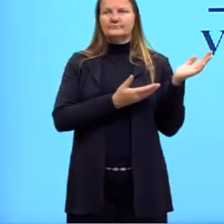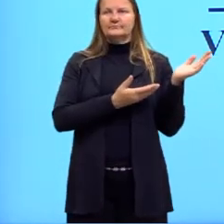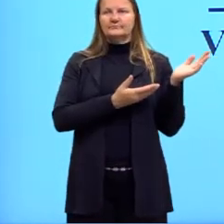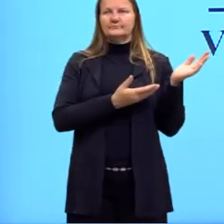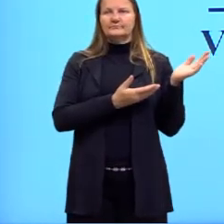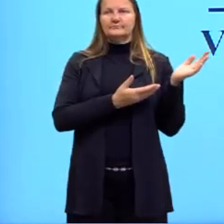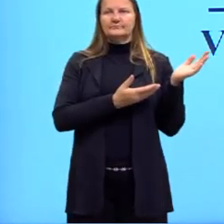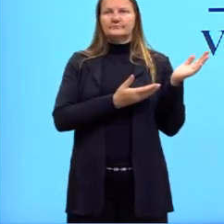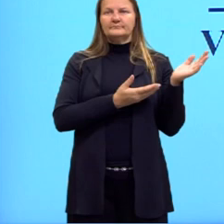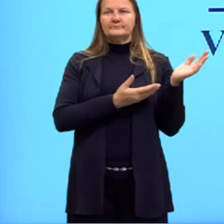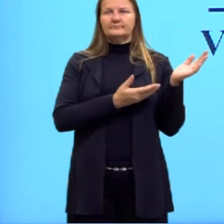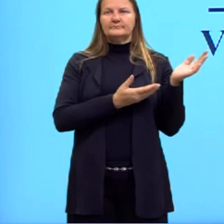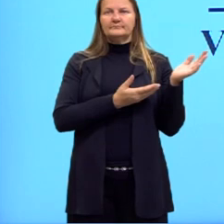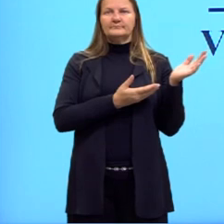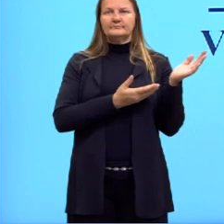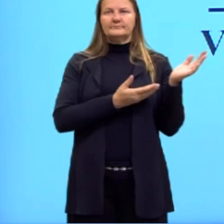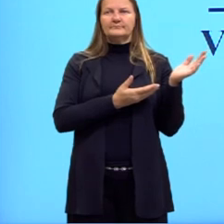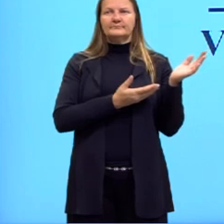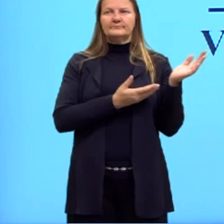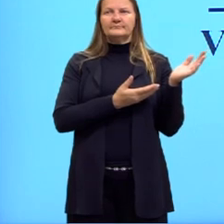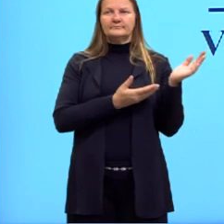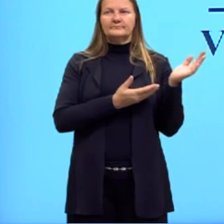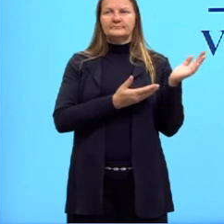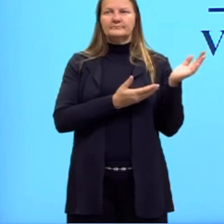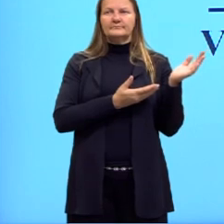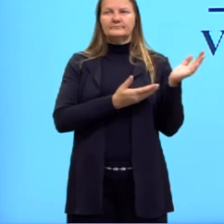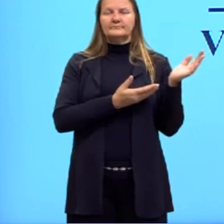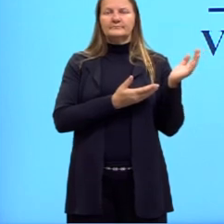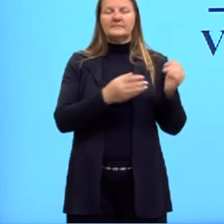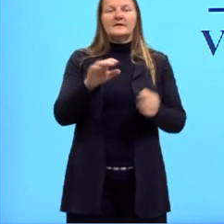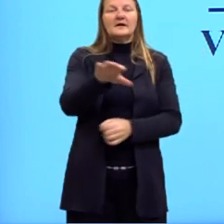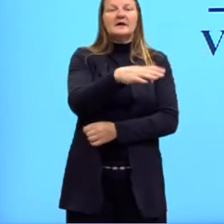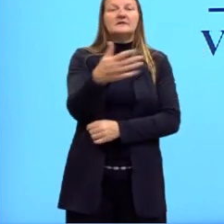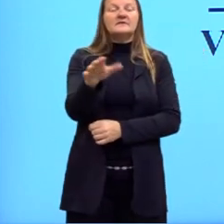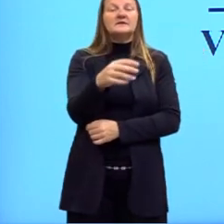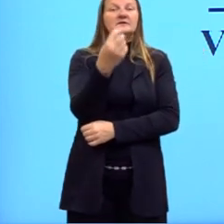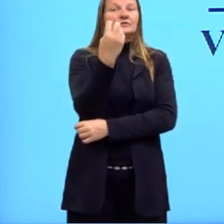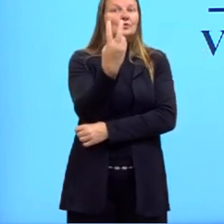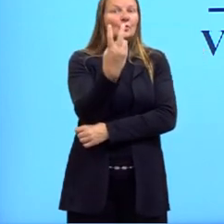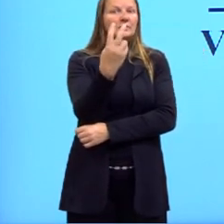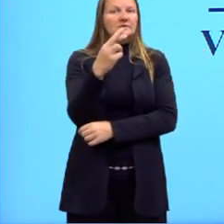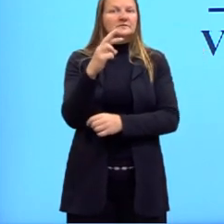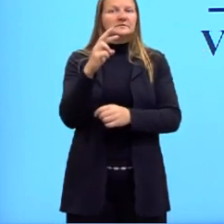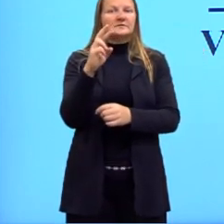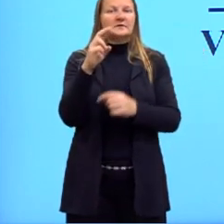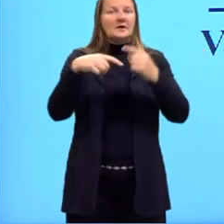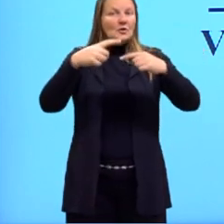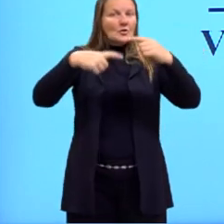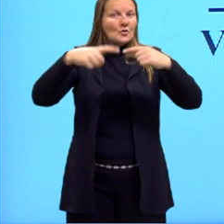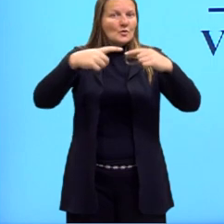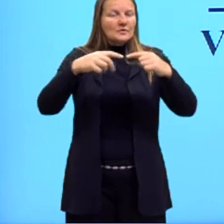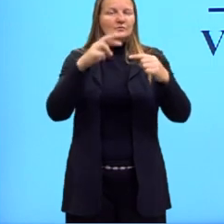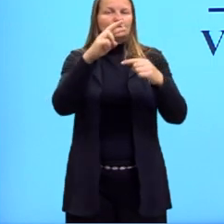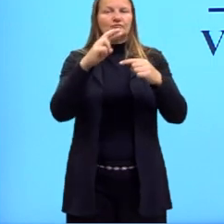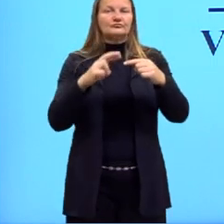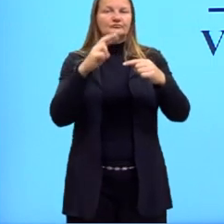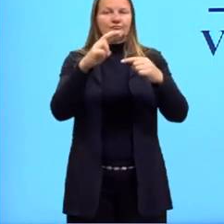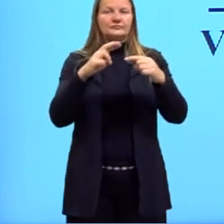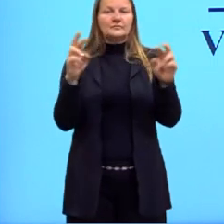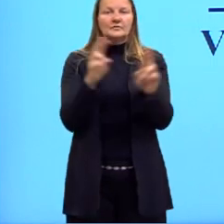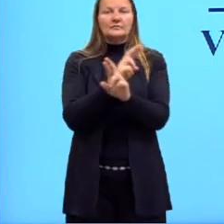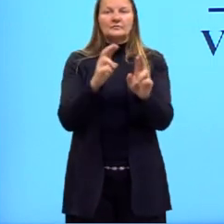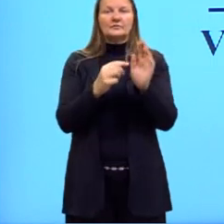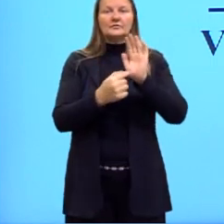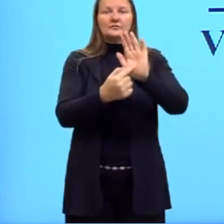E às vezes o que que ele vai fazer ele vai colocar dois resistores para ficar mais simples porque aí você pode usar estas relações